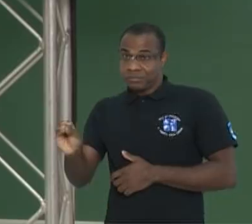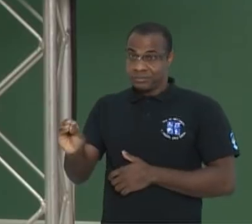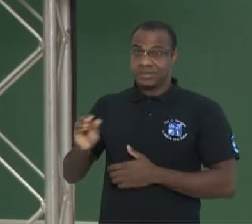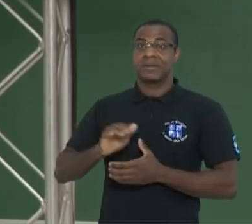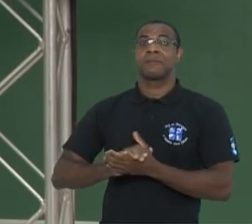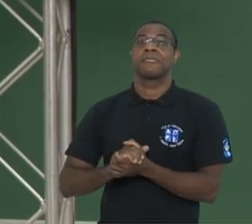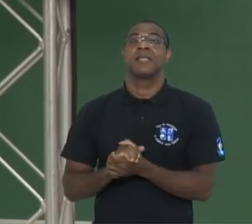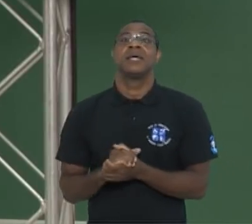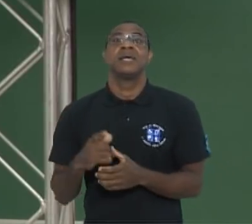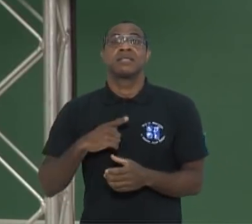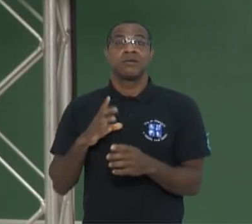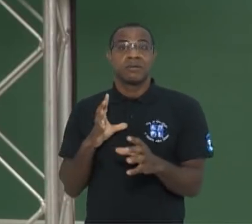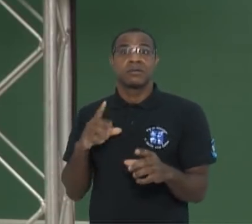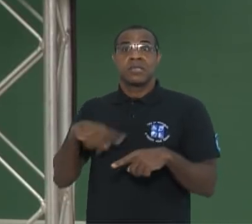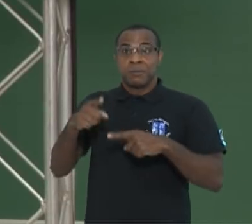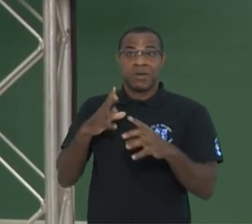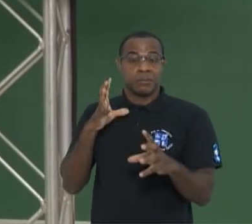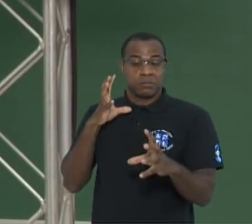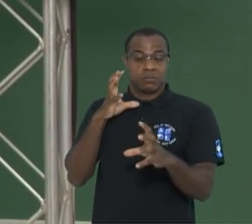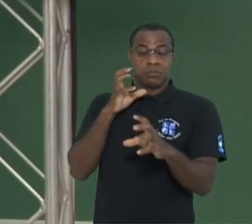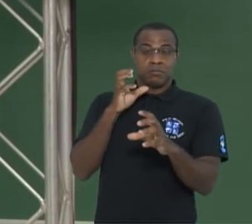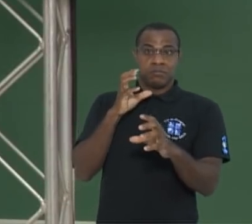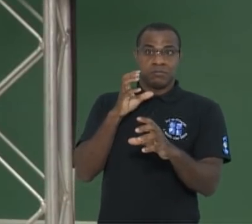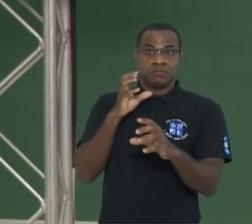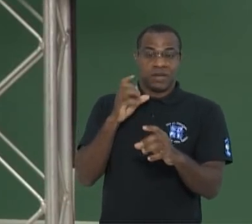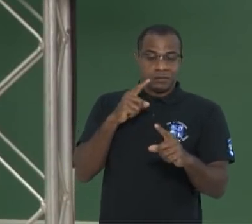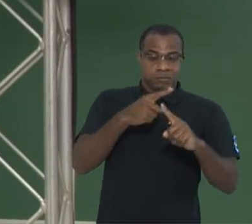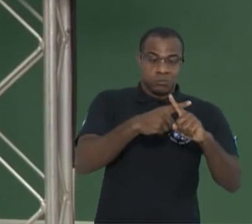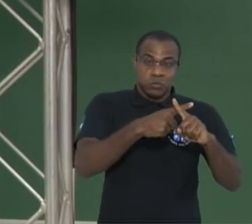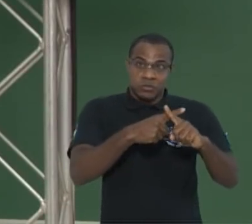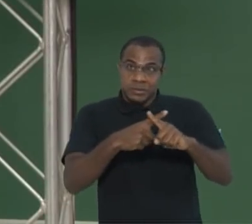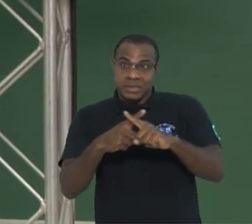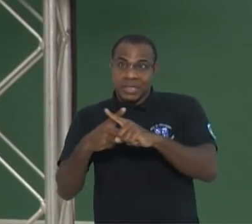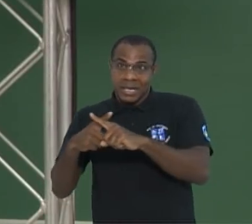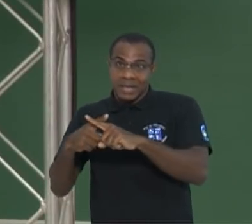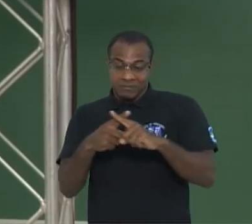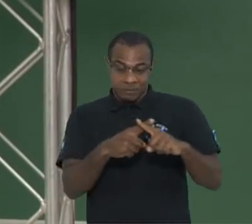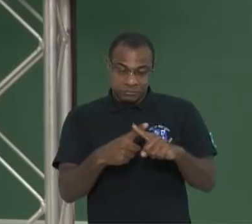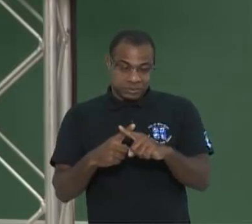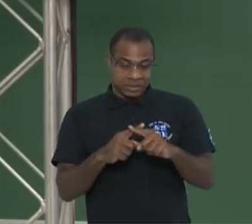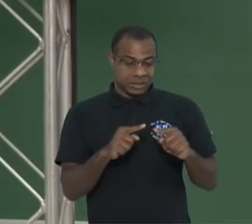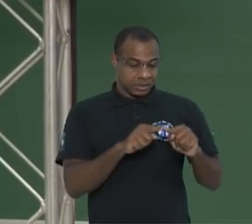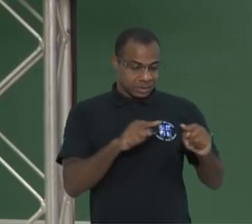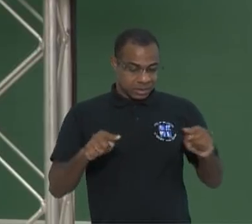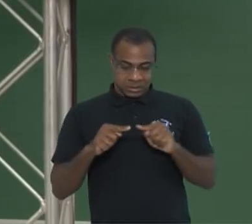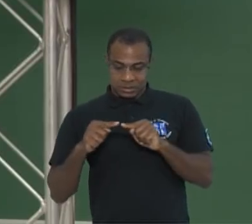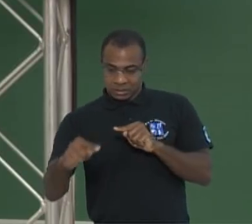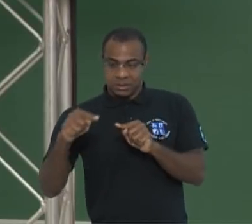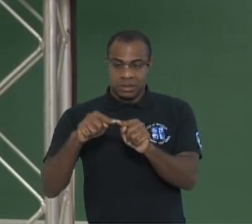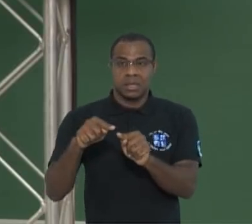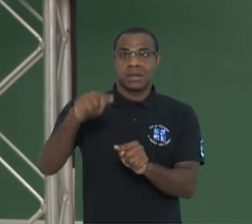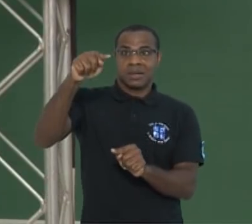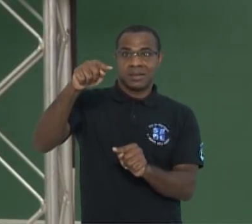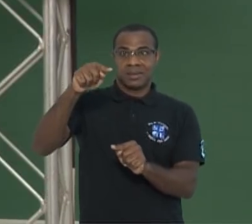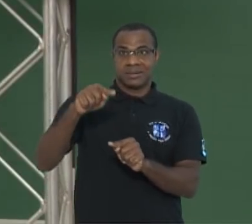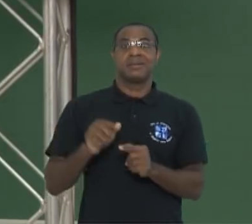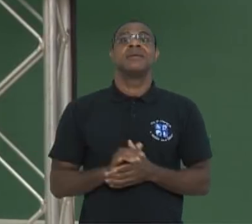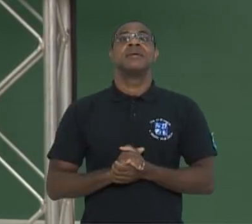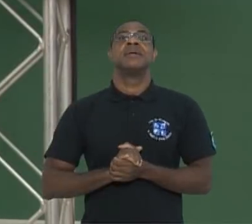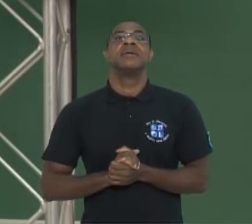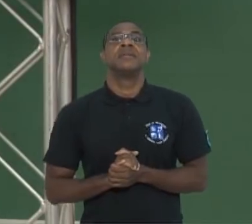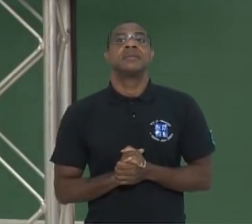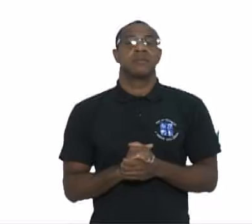vou multiplicar as 3 dimensões. Então, 5 vezes 3 dá 15, e 15 vezes